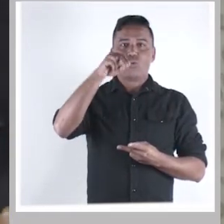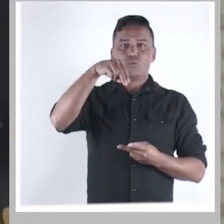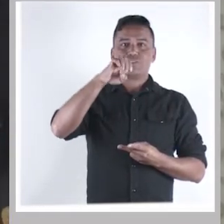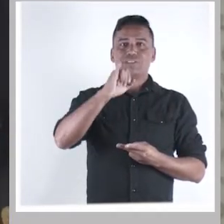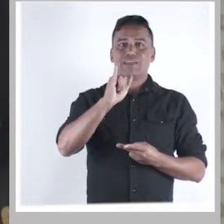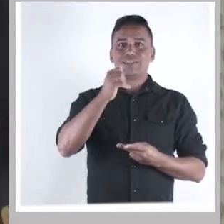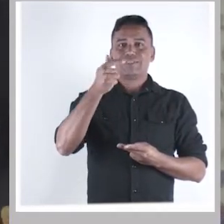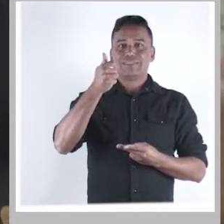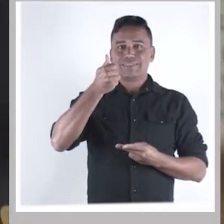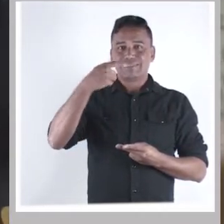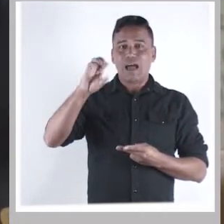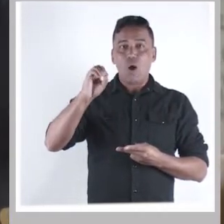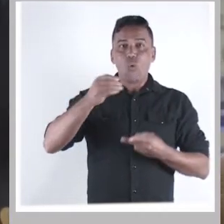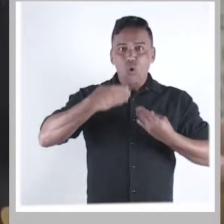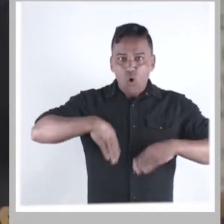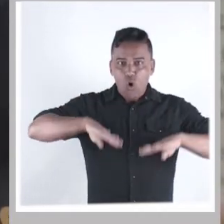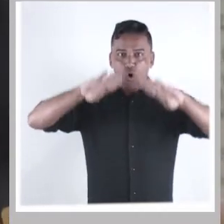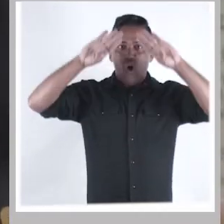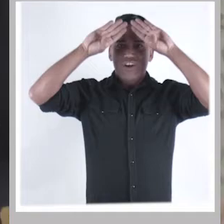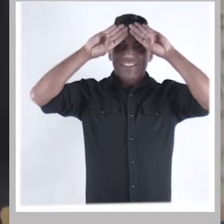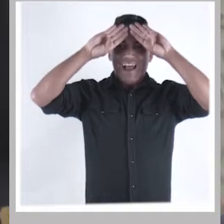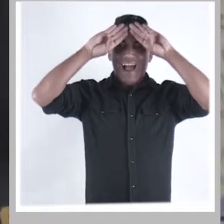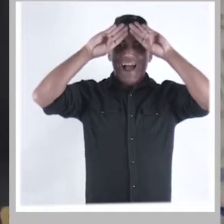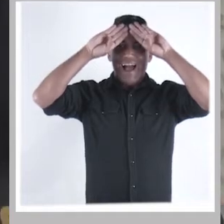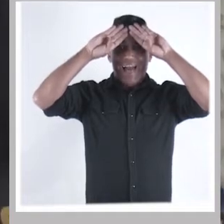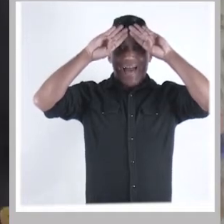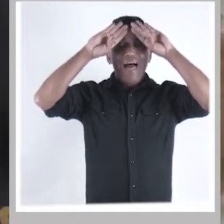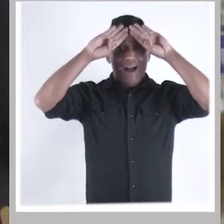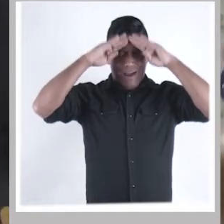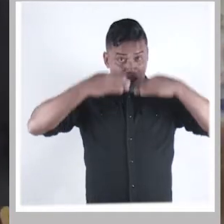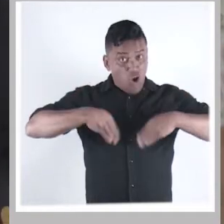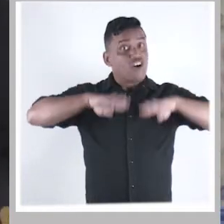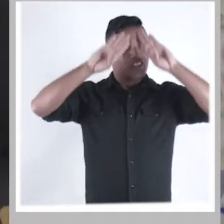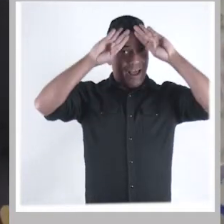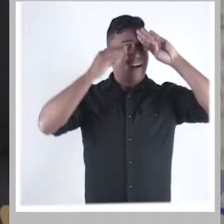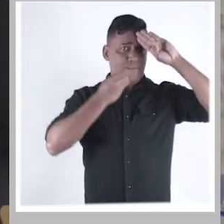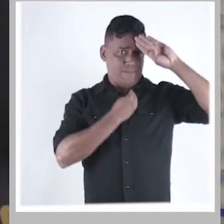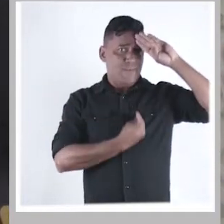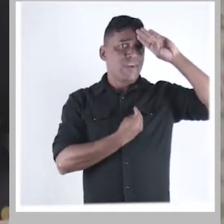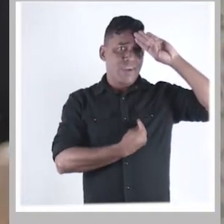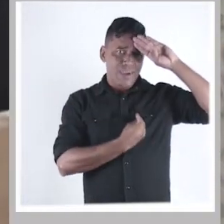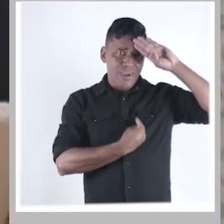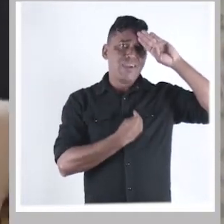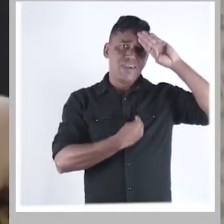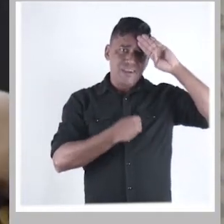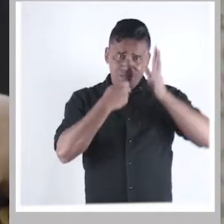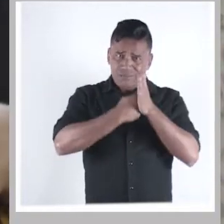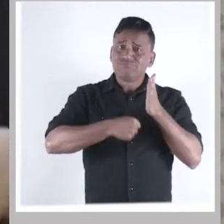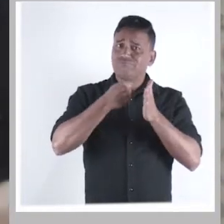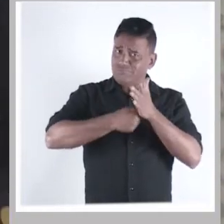Conceição, né? É orixá, né? É uma orixá viva que a gente tem, né?